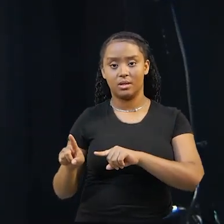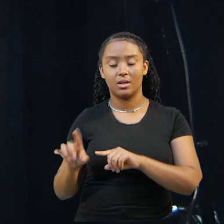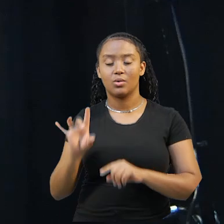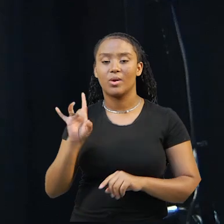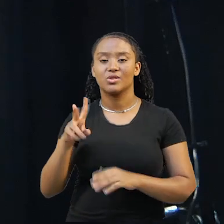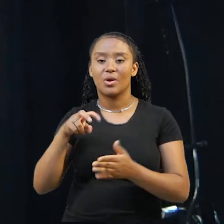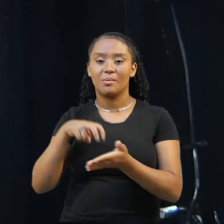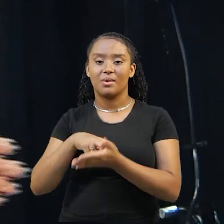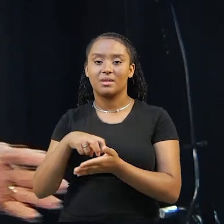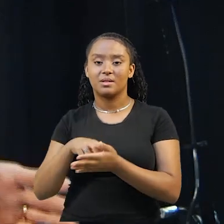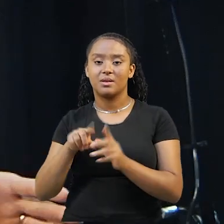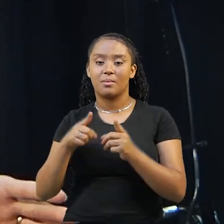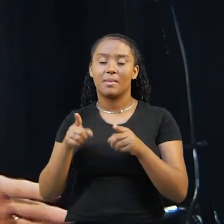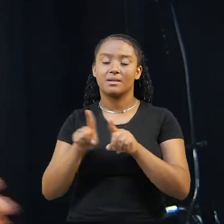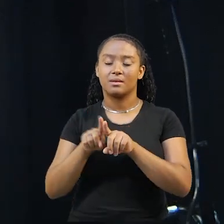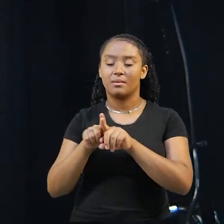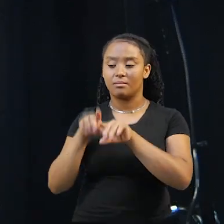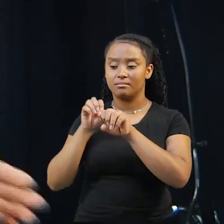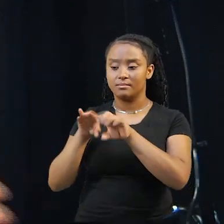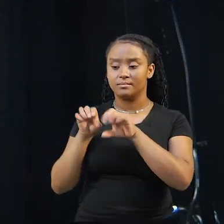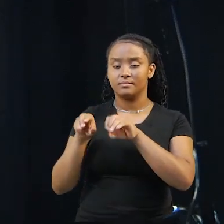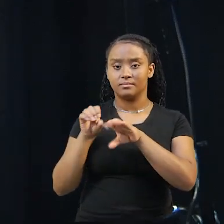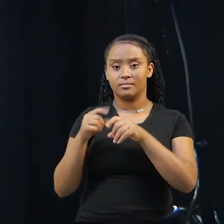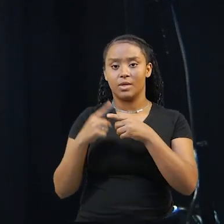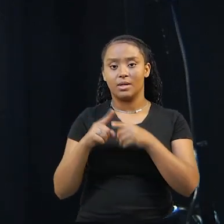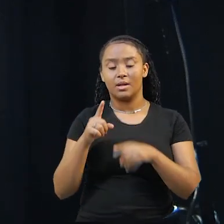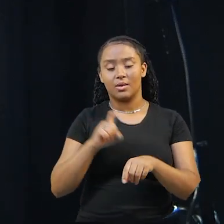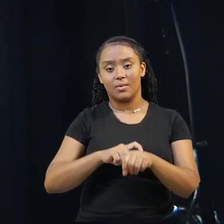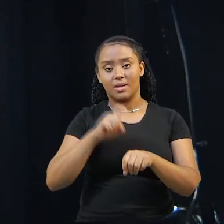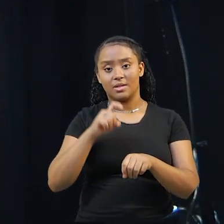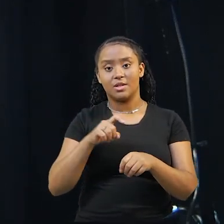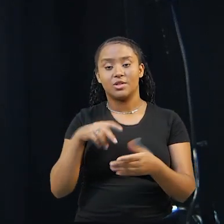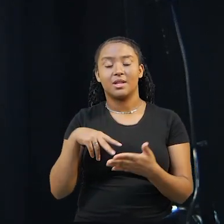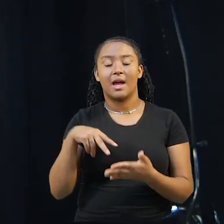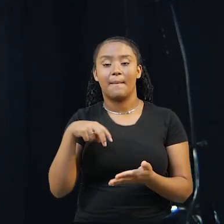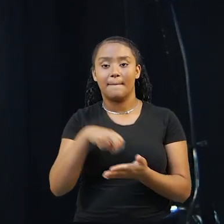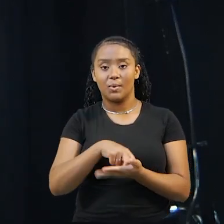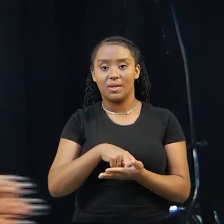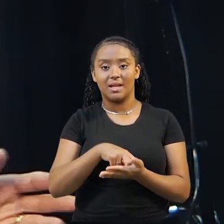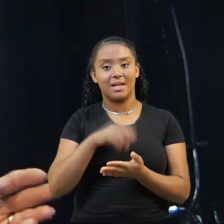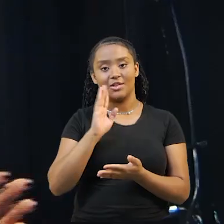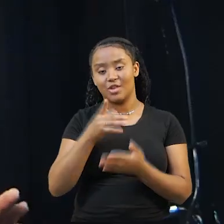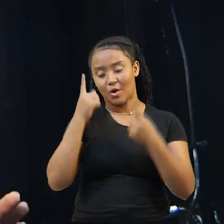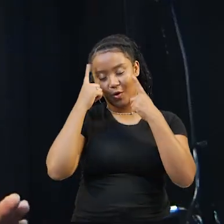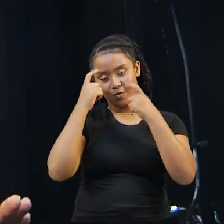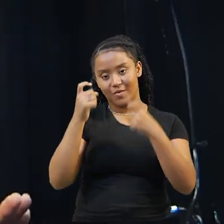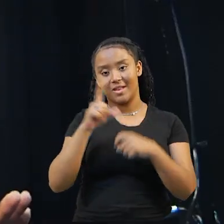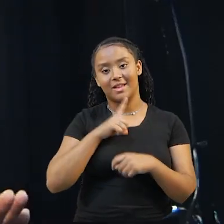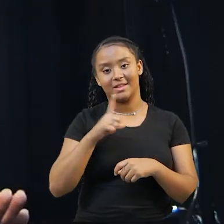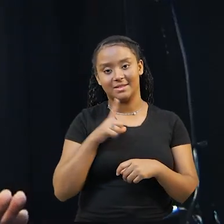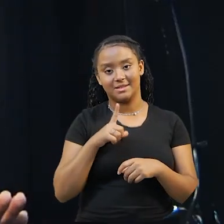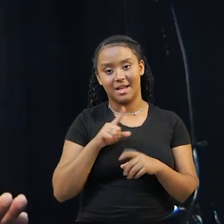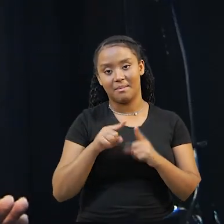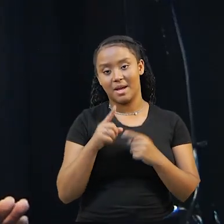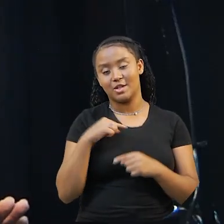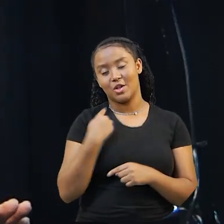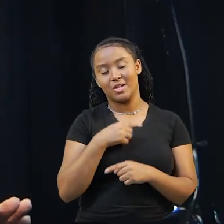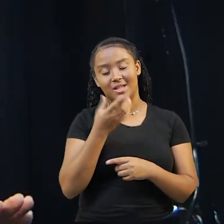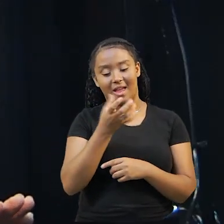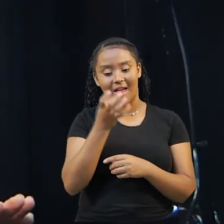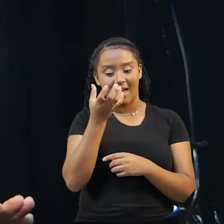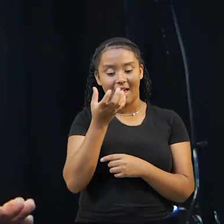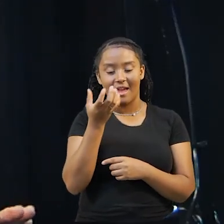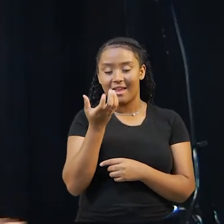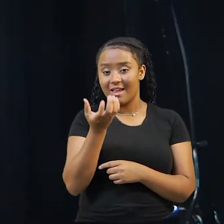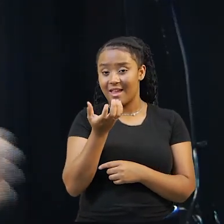que não seja só punitivo, mas que seja educativo, né? Porque quando a gente está punindo, já aconteceu a violência, o que a gente quer é que a violência não aconteça, né,